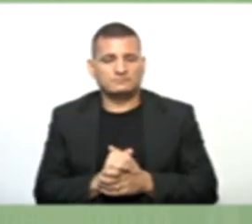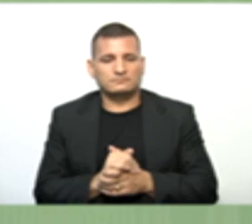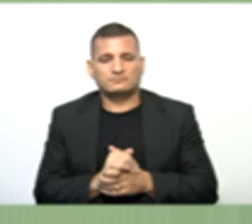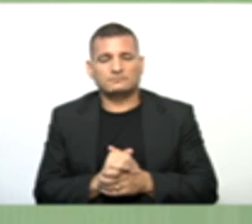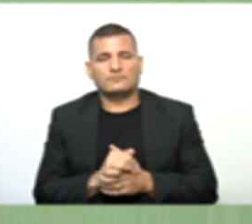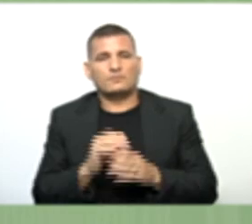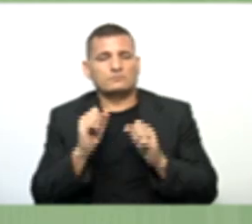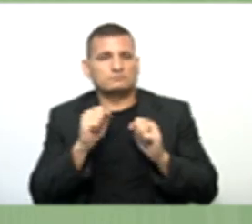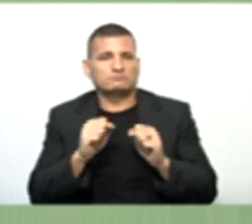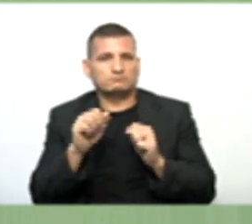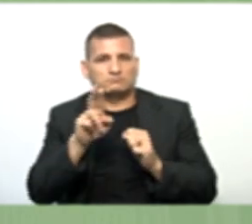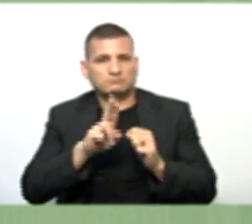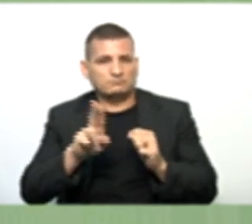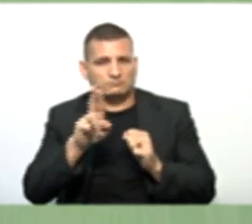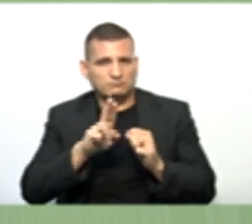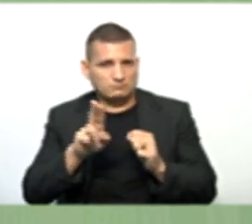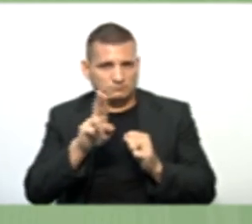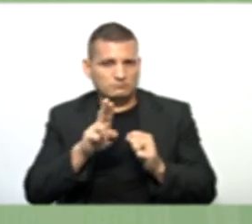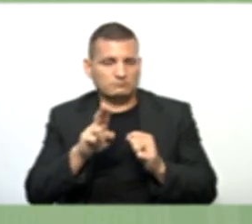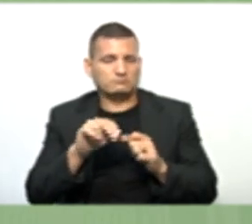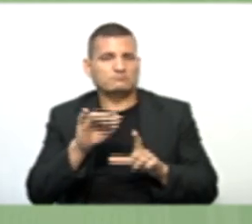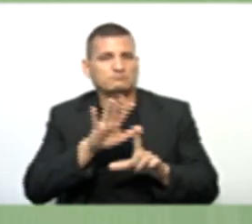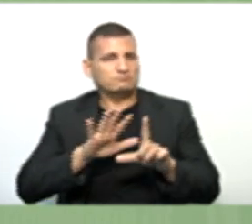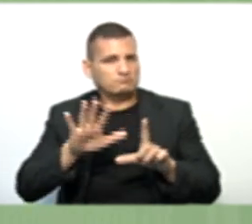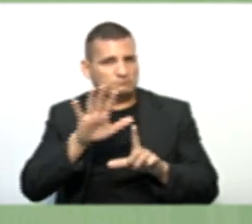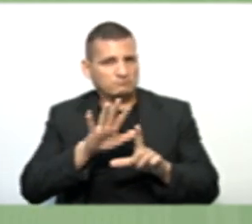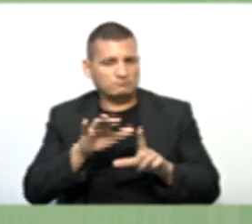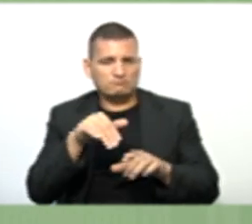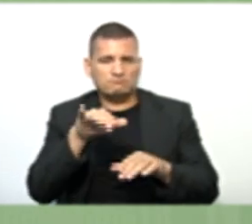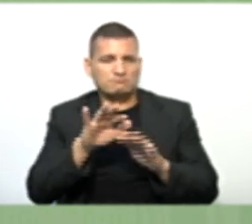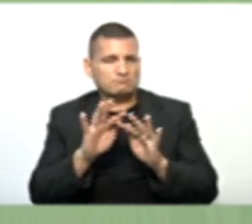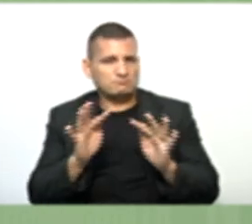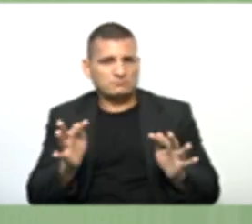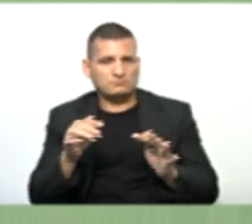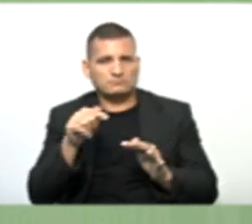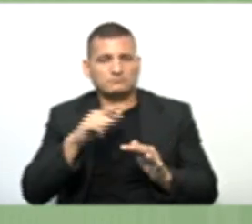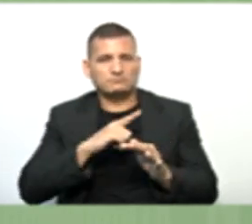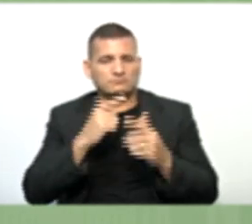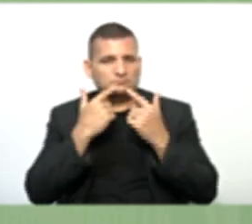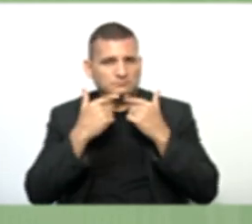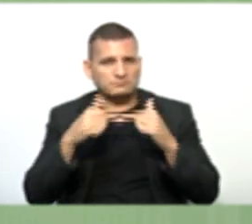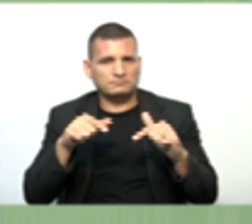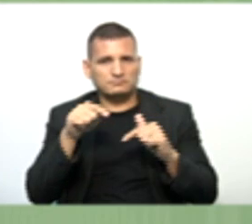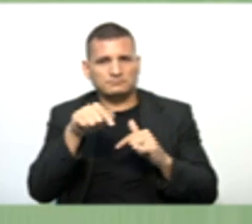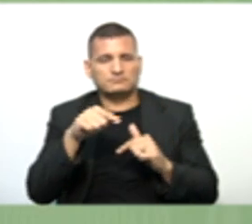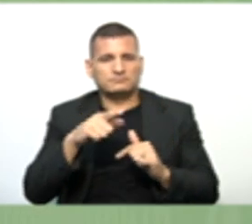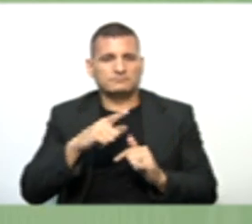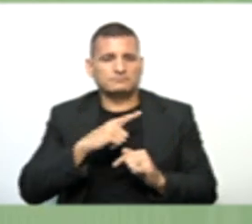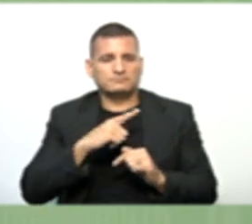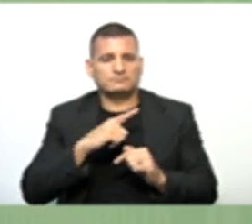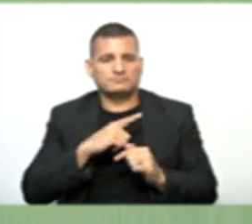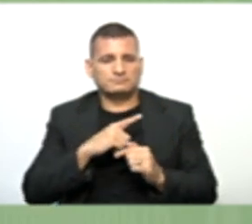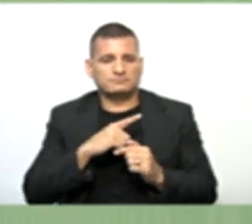para poder utilizar o ambiente, né? Utilizar o idle, que é o ambiente mais simples, que já acompanha a linguagem.